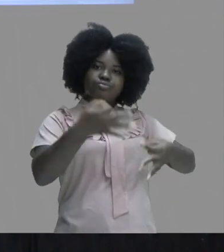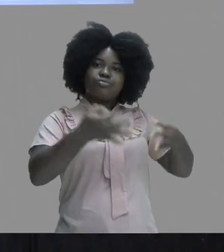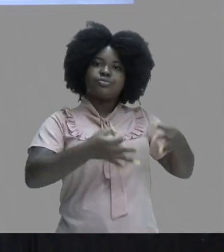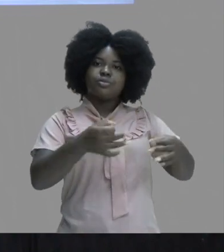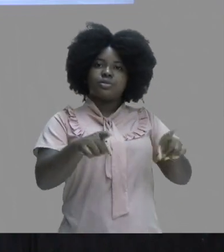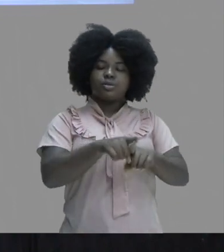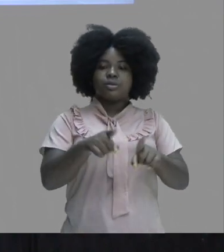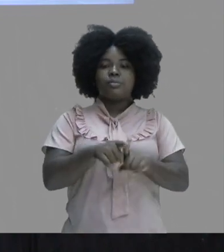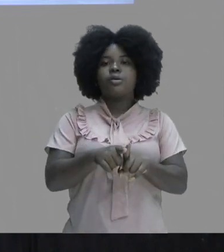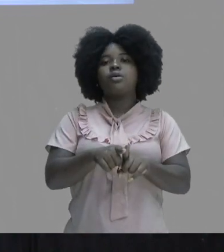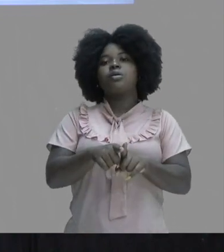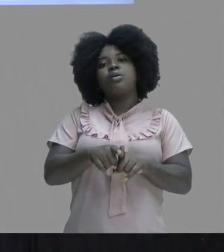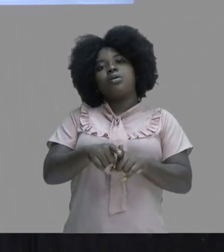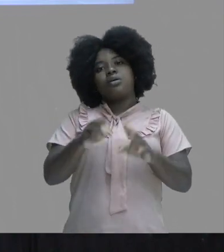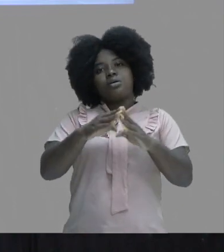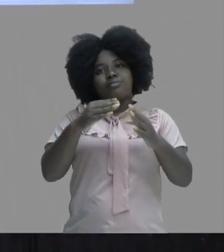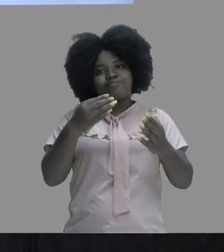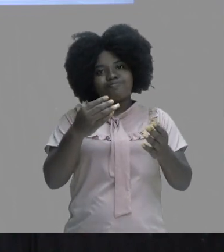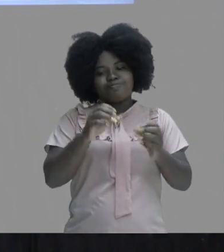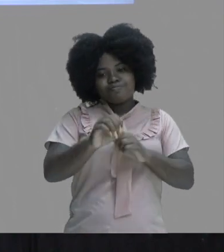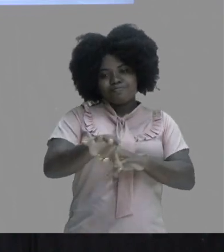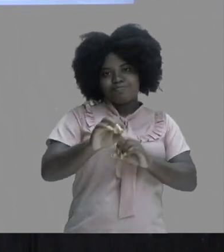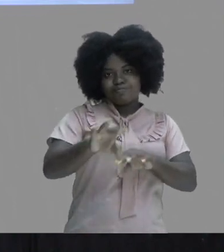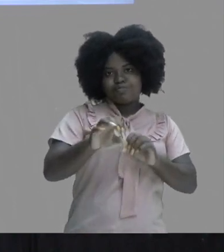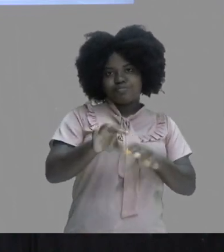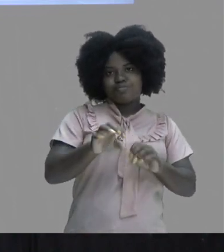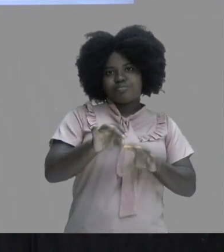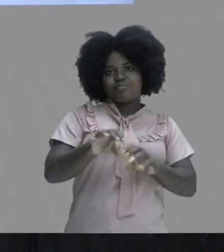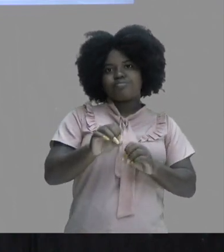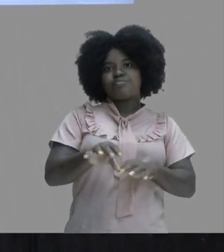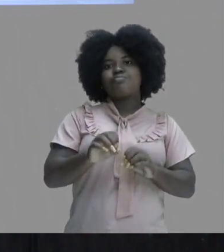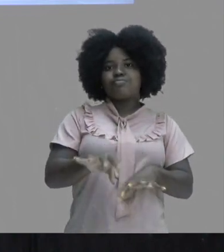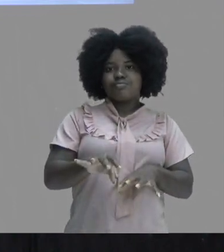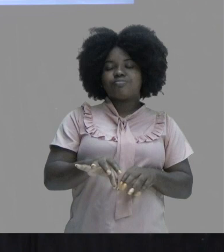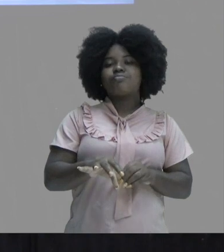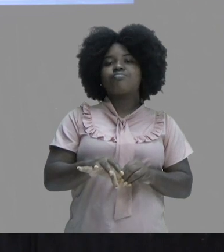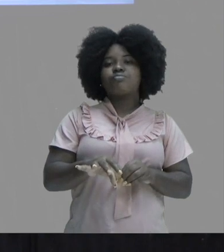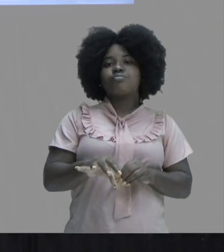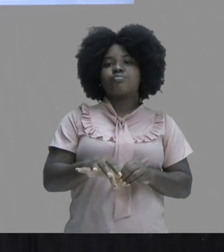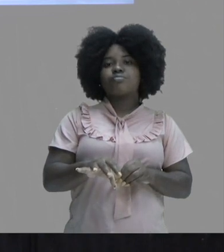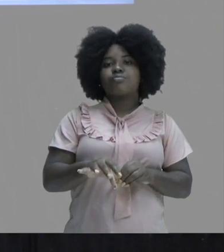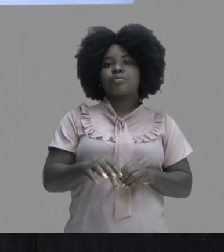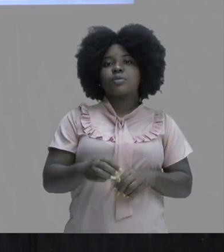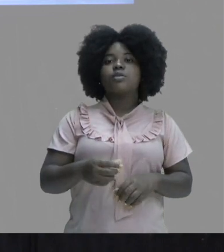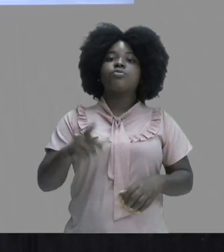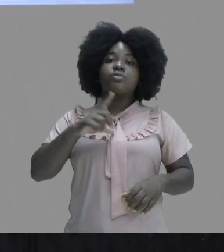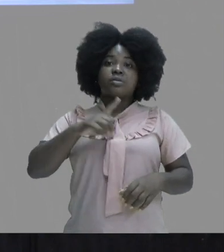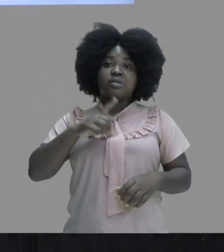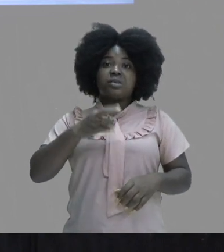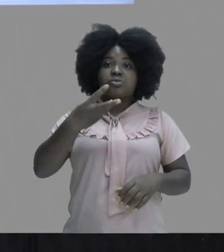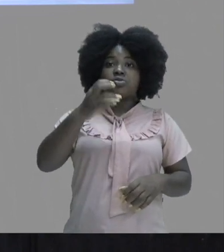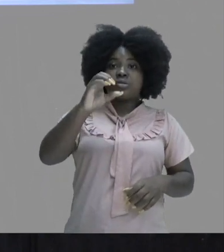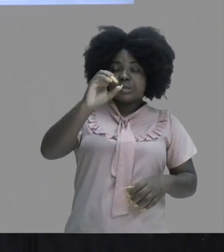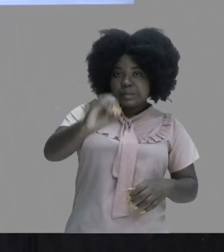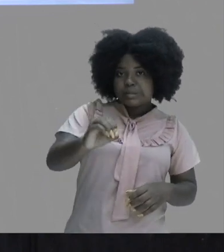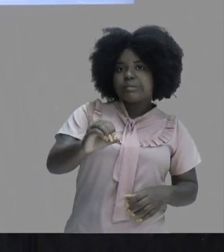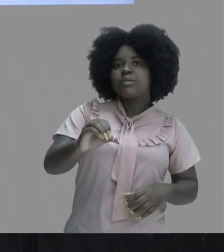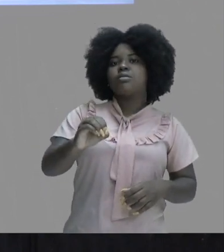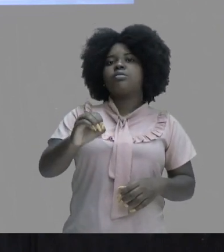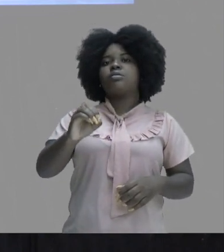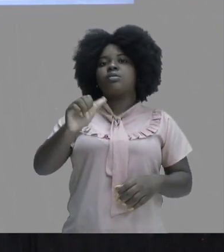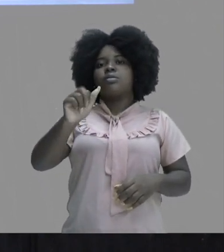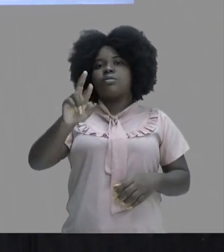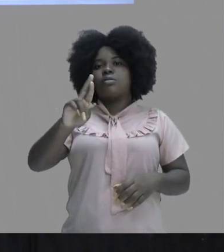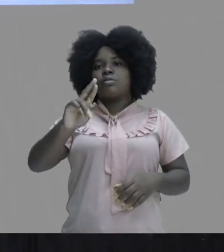educação. São exemplos ali que estão lá nos 30 artigos da Declaração dos Direitos Humanos. Esses são alguns